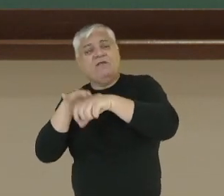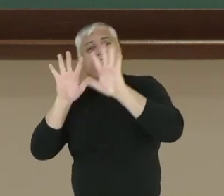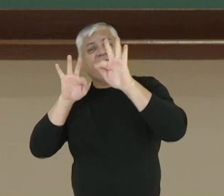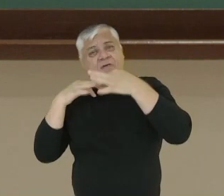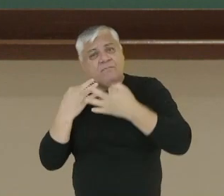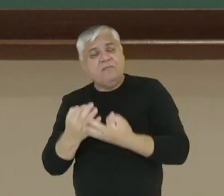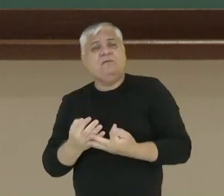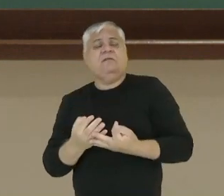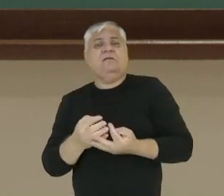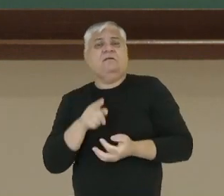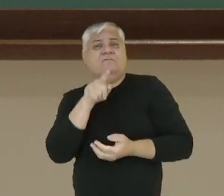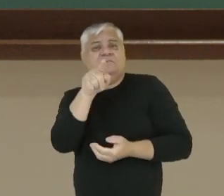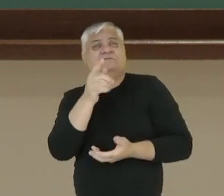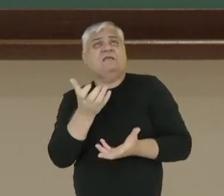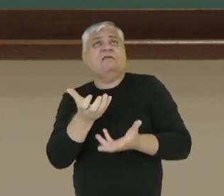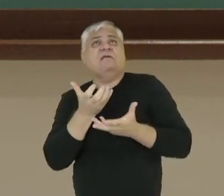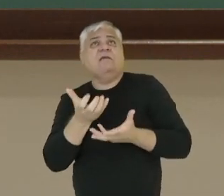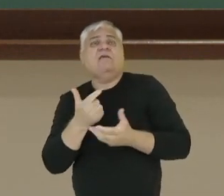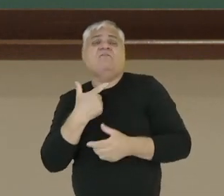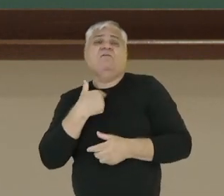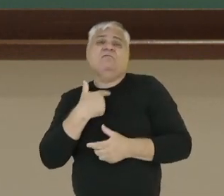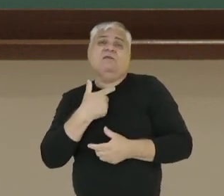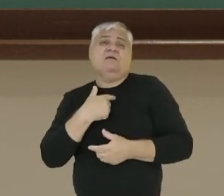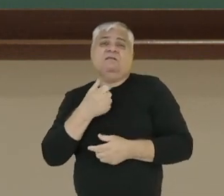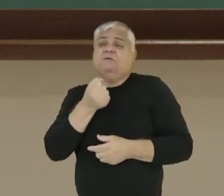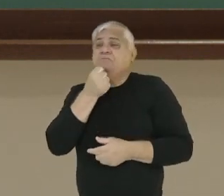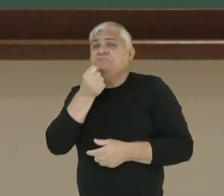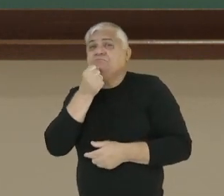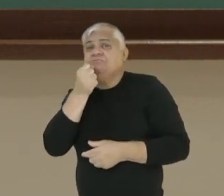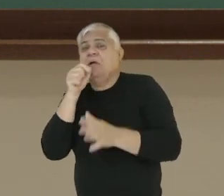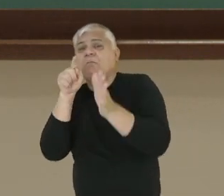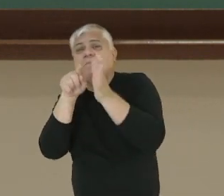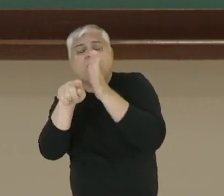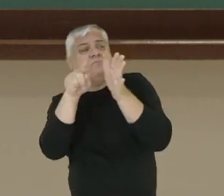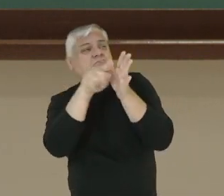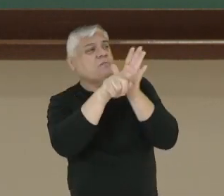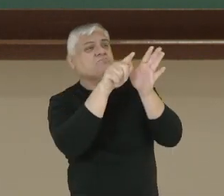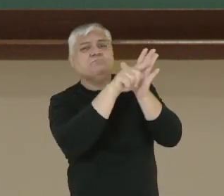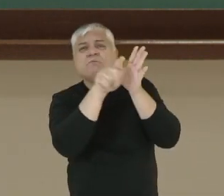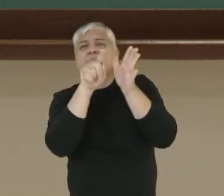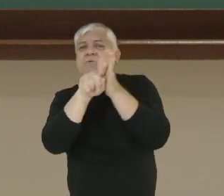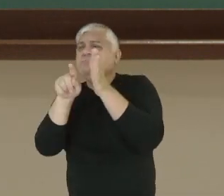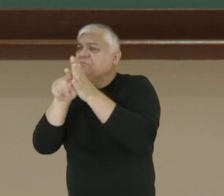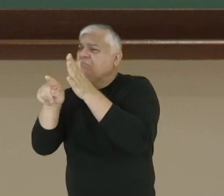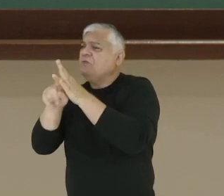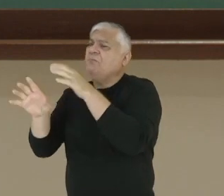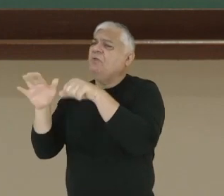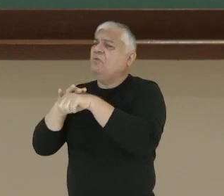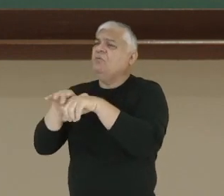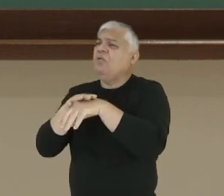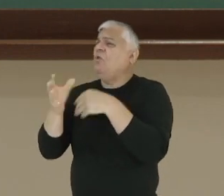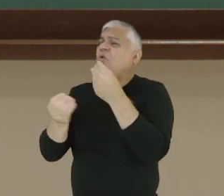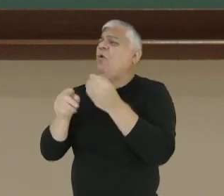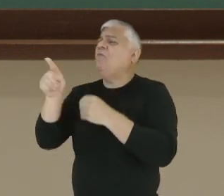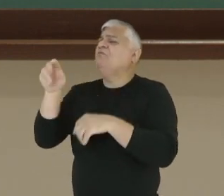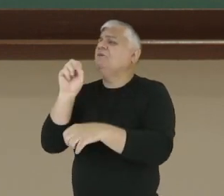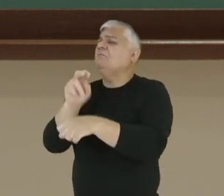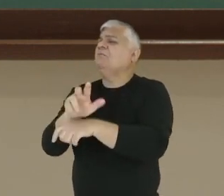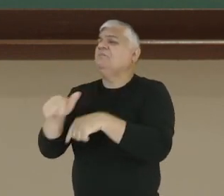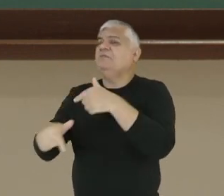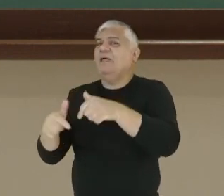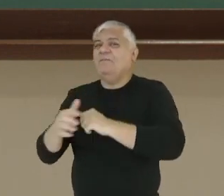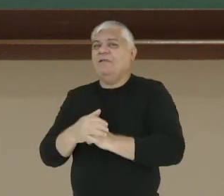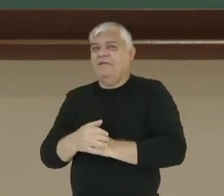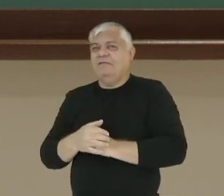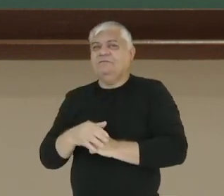isso, que você, de repente, entreviste pessoas. Quando eu digo entreviste, que você converse com as pessoas sobre isso. Vamos pensar assim, você